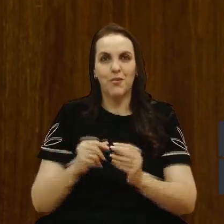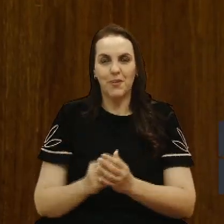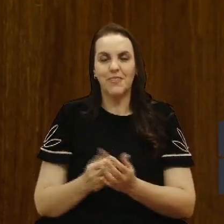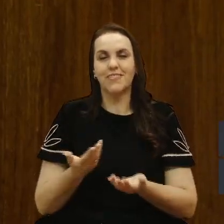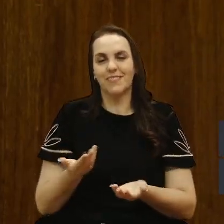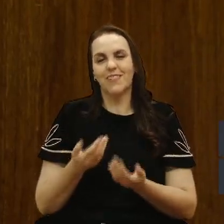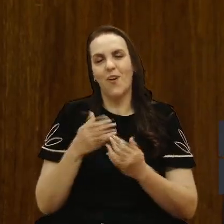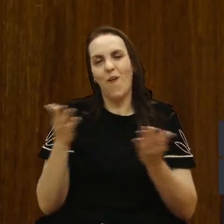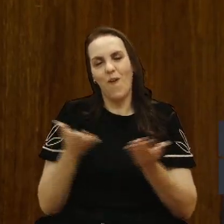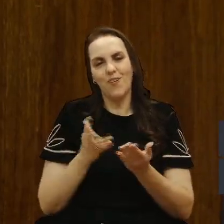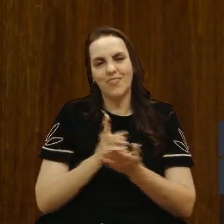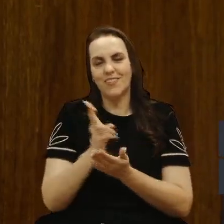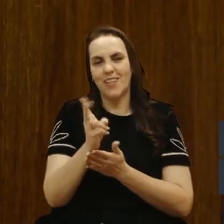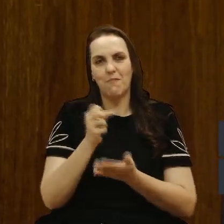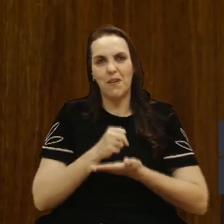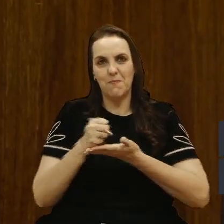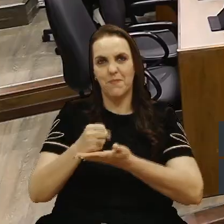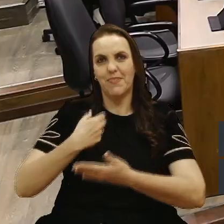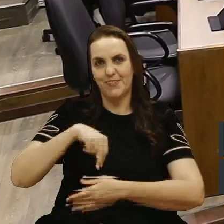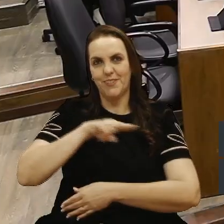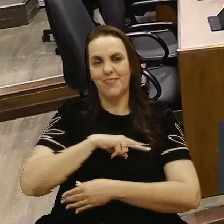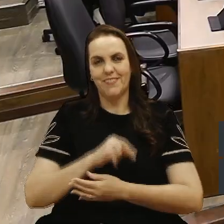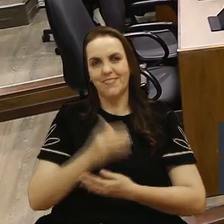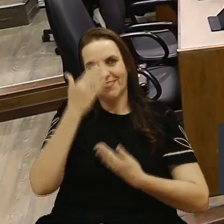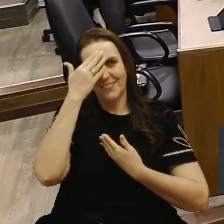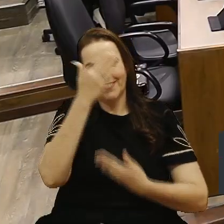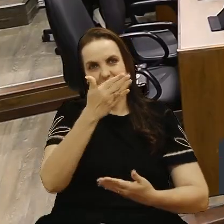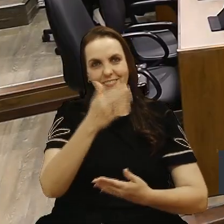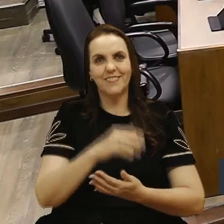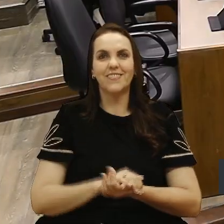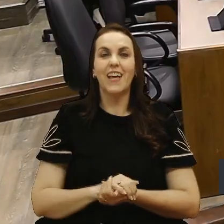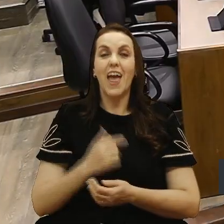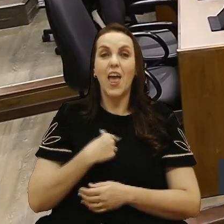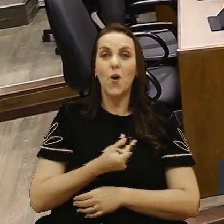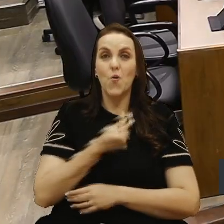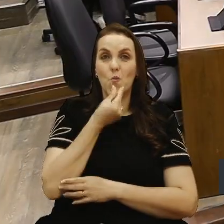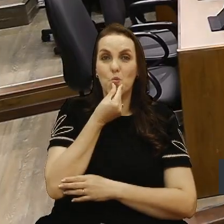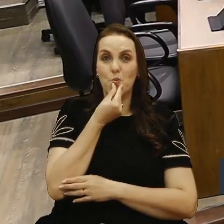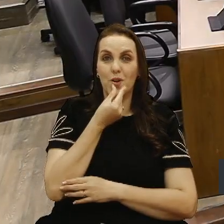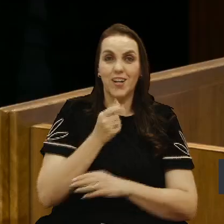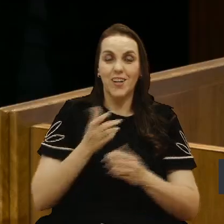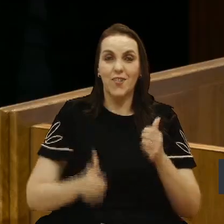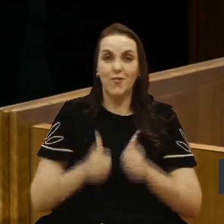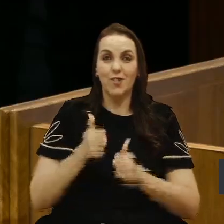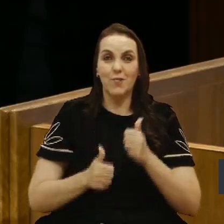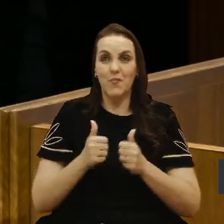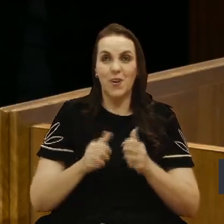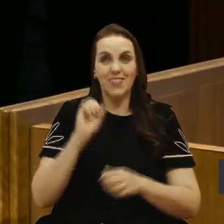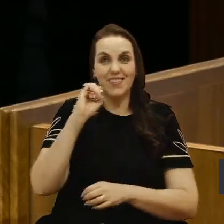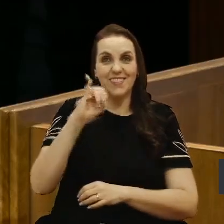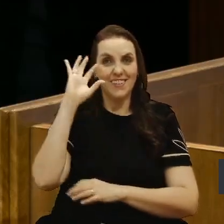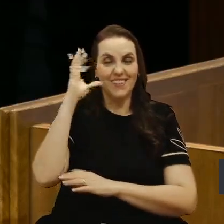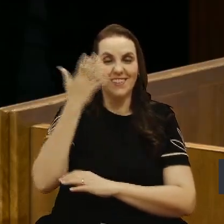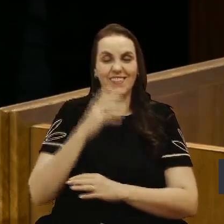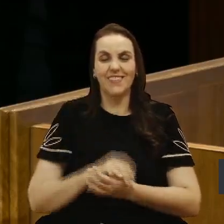hoje e sempre. Obrigado pela parte. Obrigado, vereador. Serei o árbitro do jogo de futebol, se acontecer.